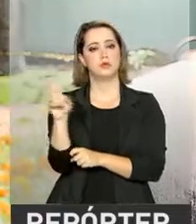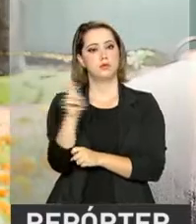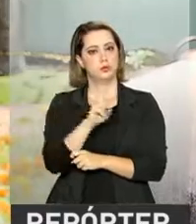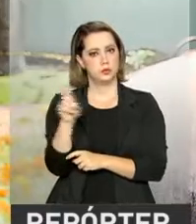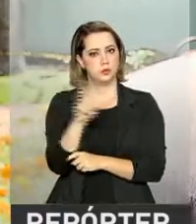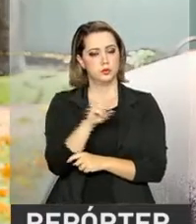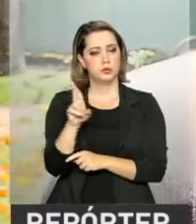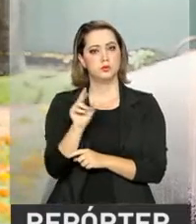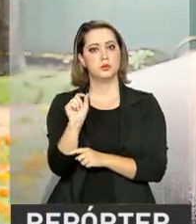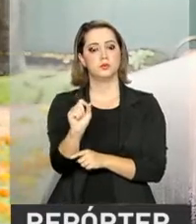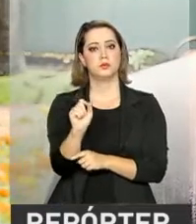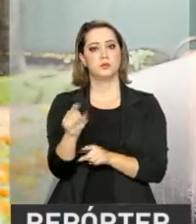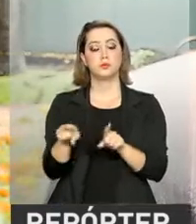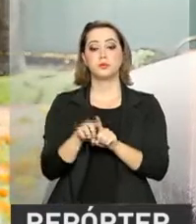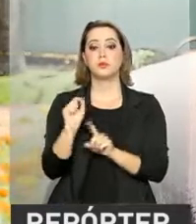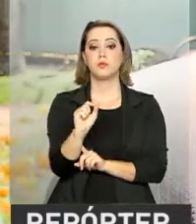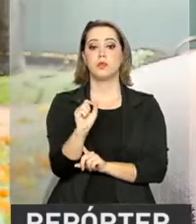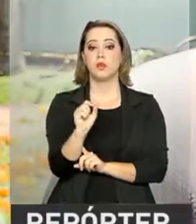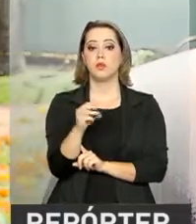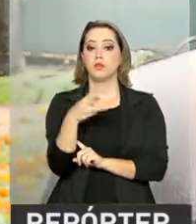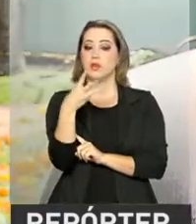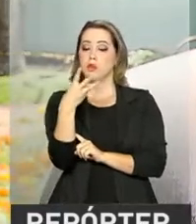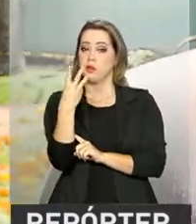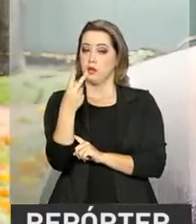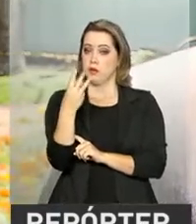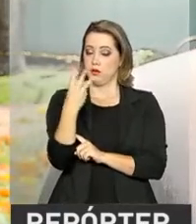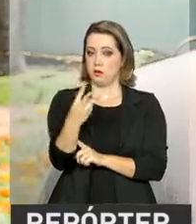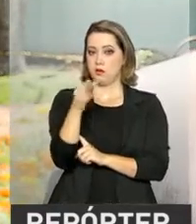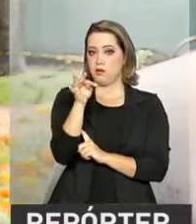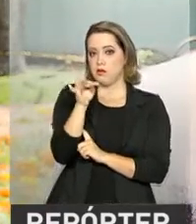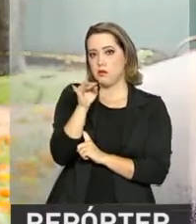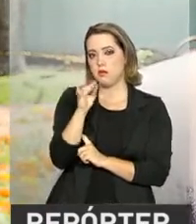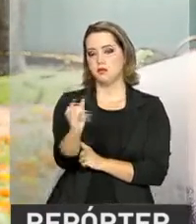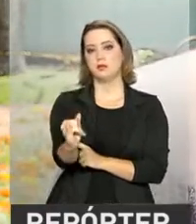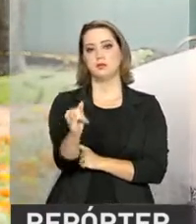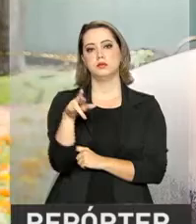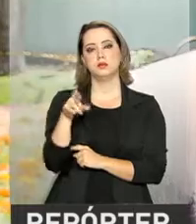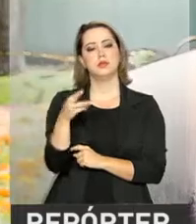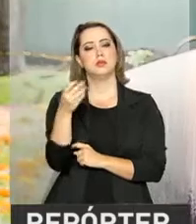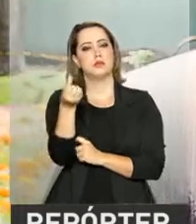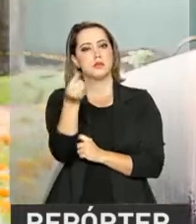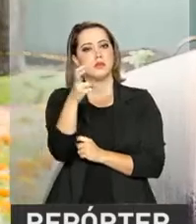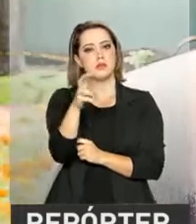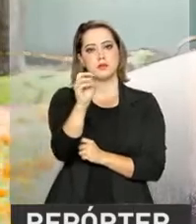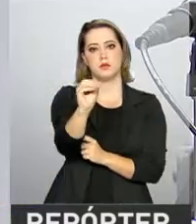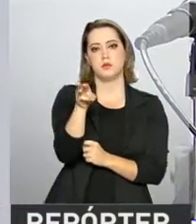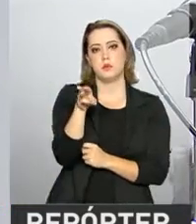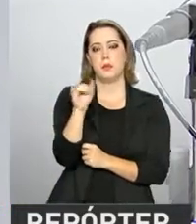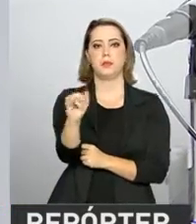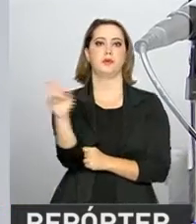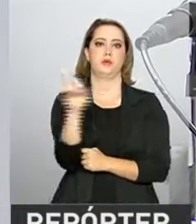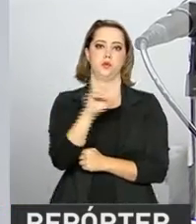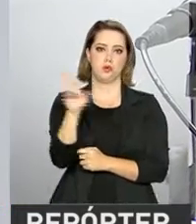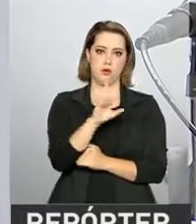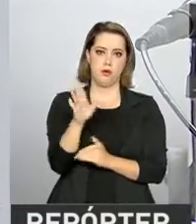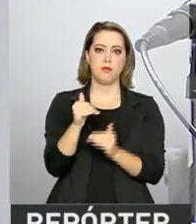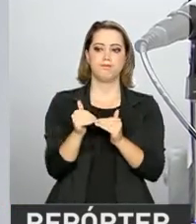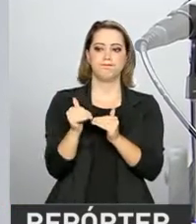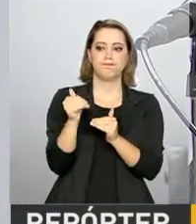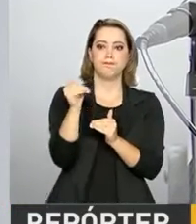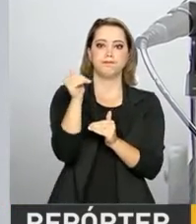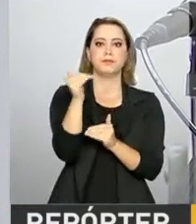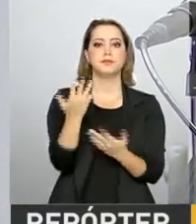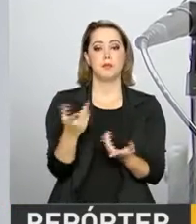trilhões 450 bilhões de reais e 3 trilhões e 650 bilhões de reais. Estamos